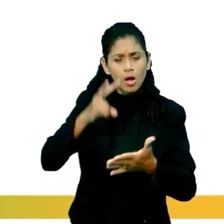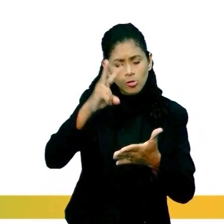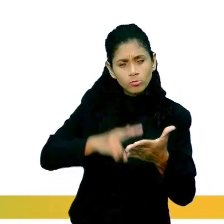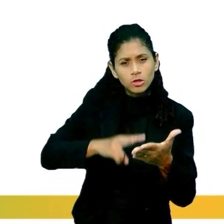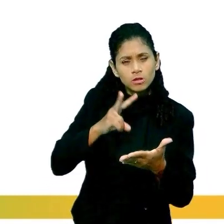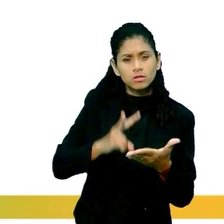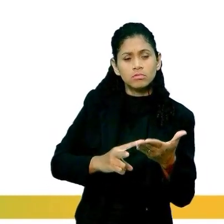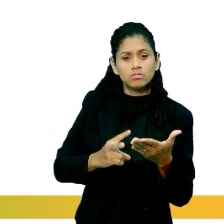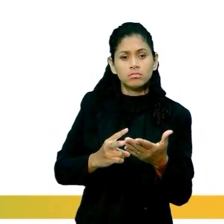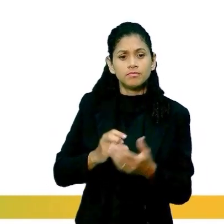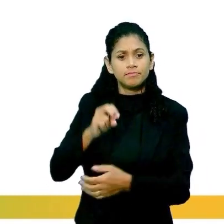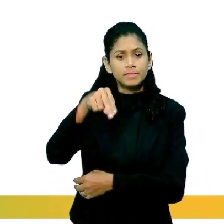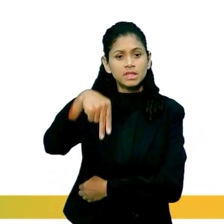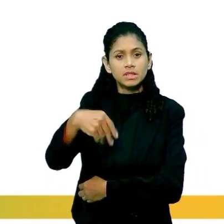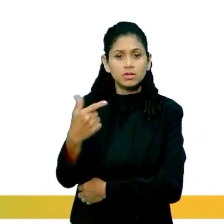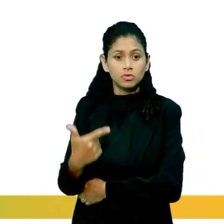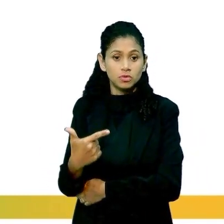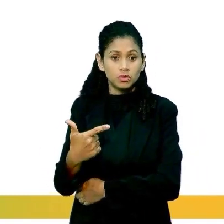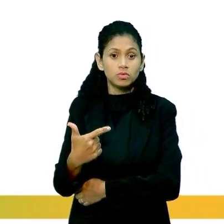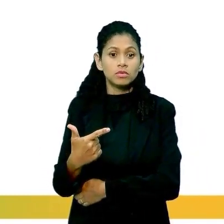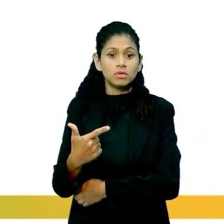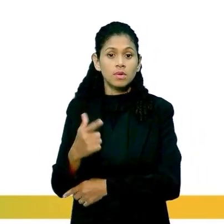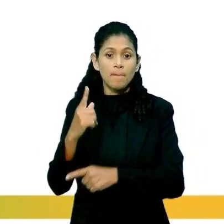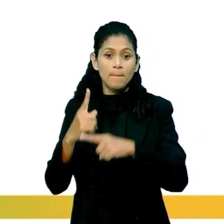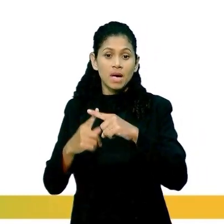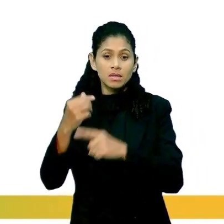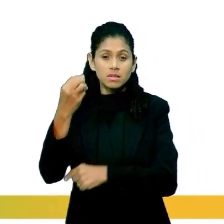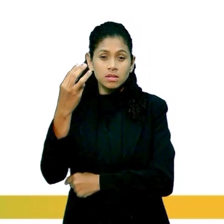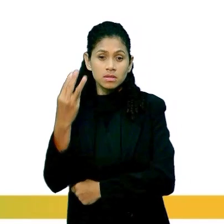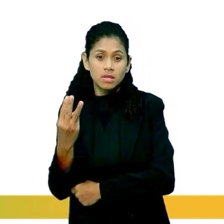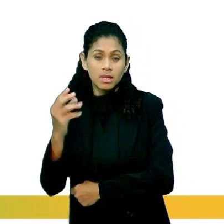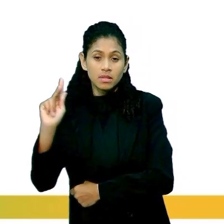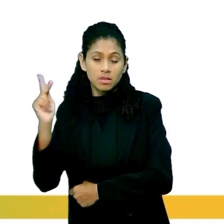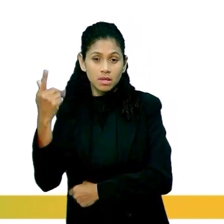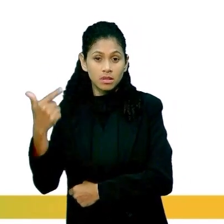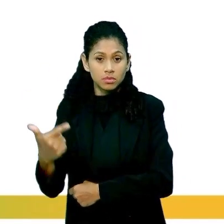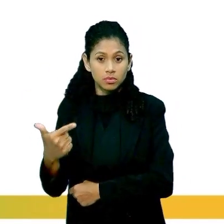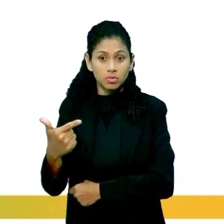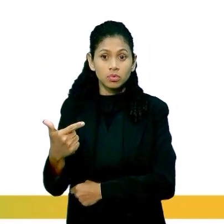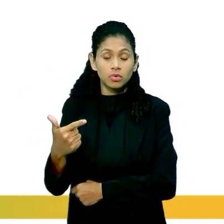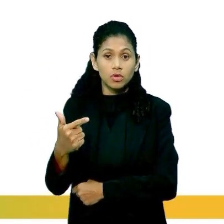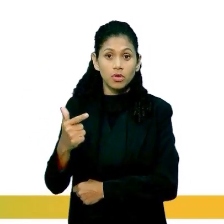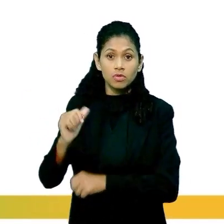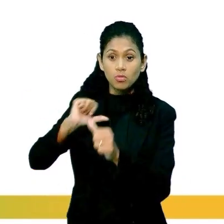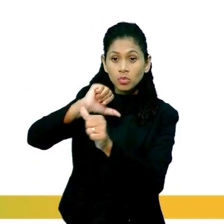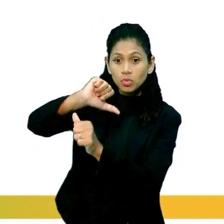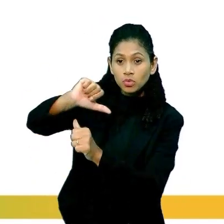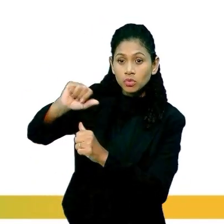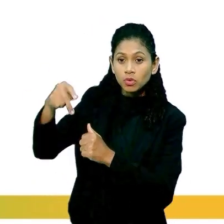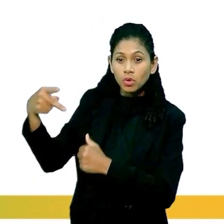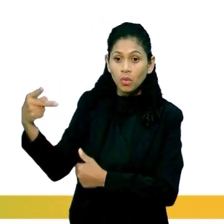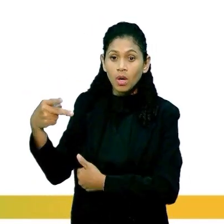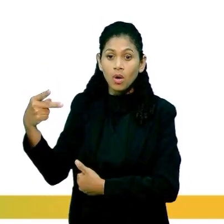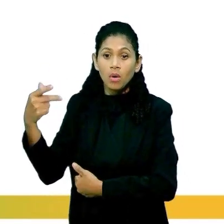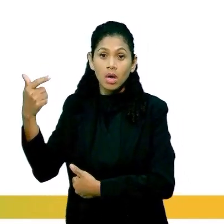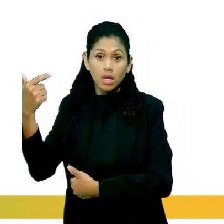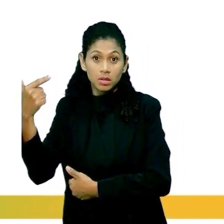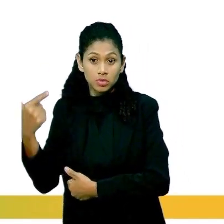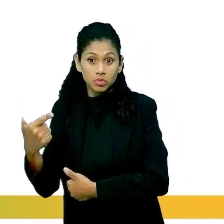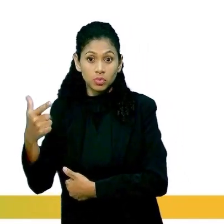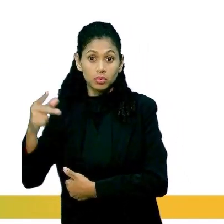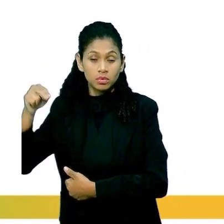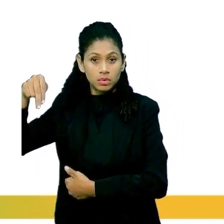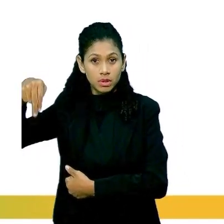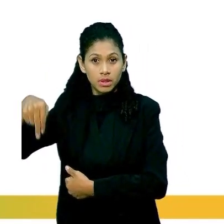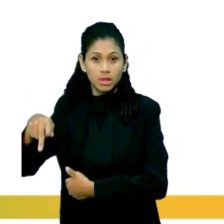tenho ali N2 mais 3H2 formando 2NH3. Então, gás nitrogênio reagindo com gás hidrogênio